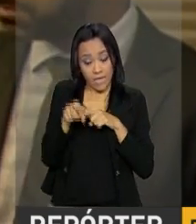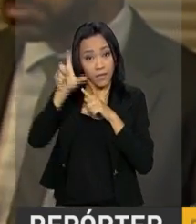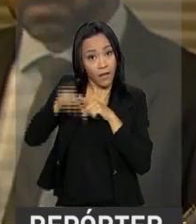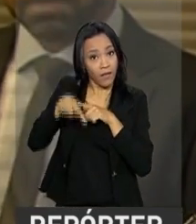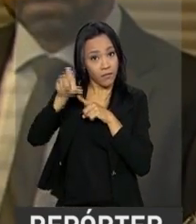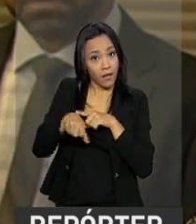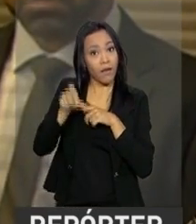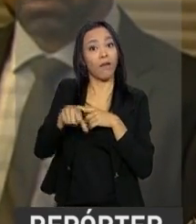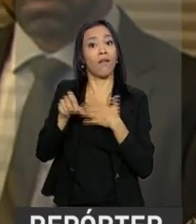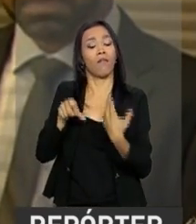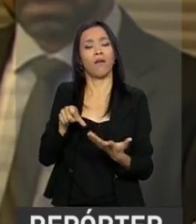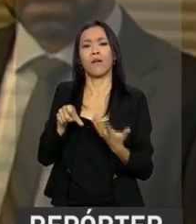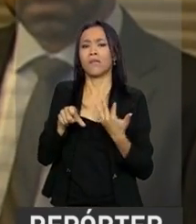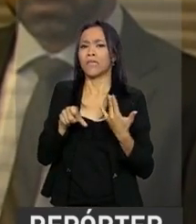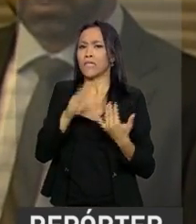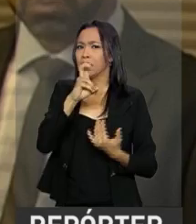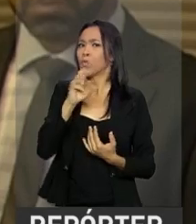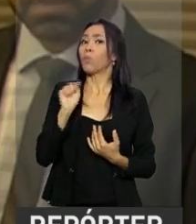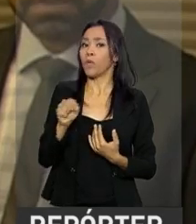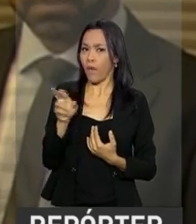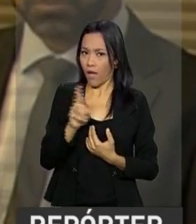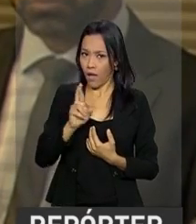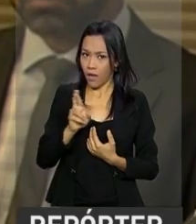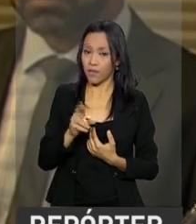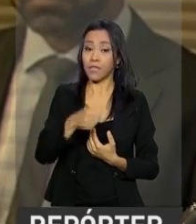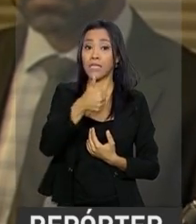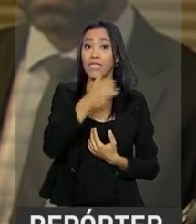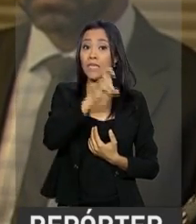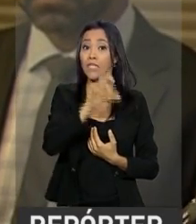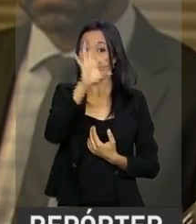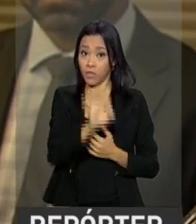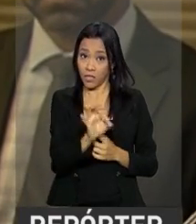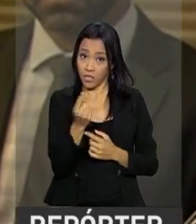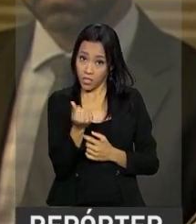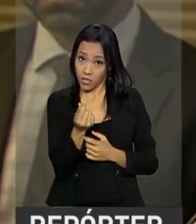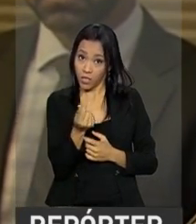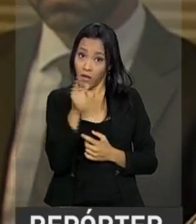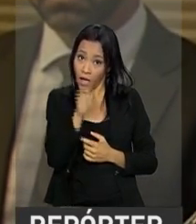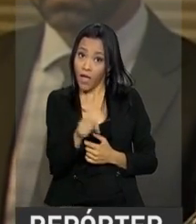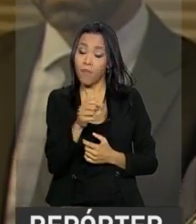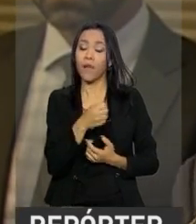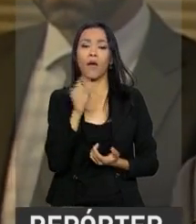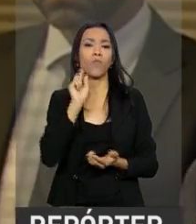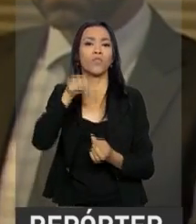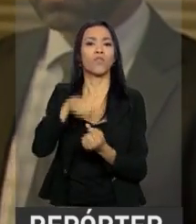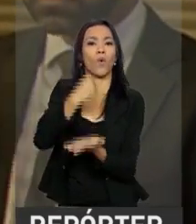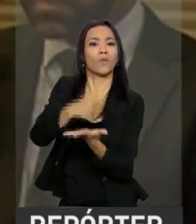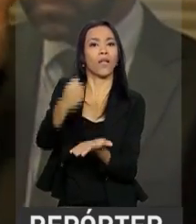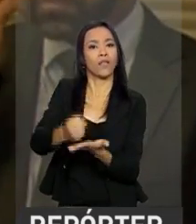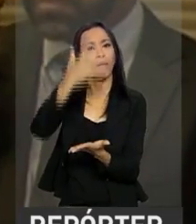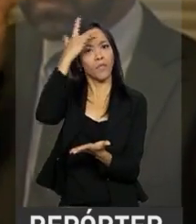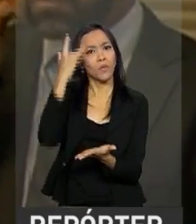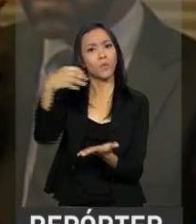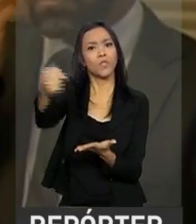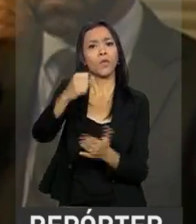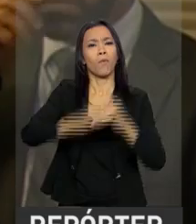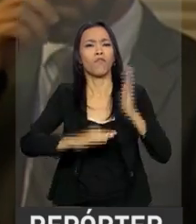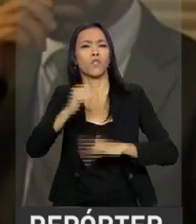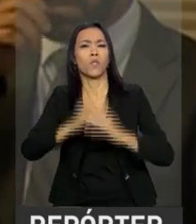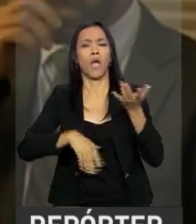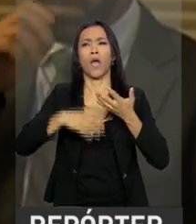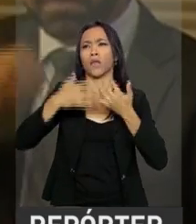ter um atendimento médio em torno de 5 mil reais 15% esses recursos serão separados para contratar profissionais de assistência técnica